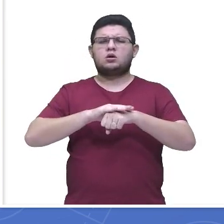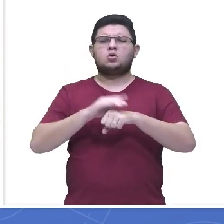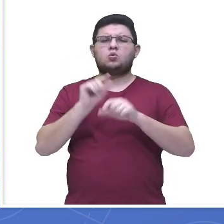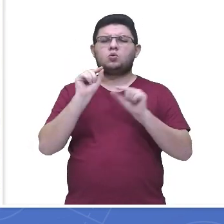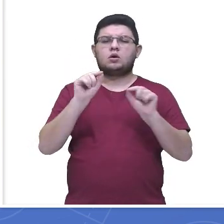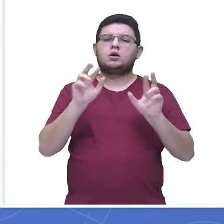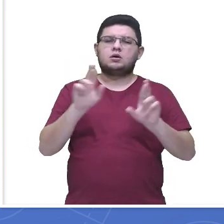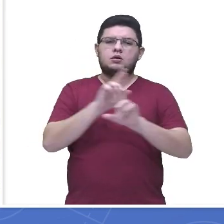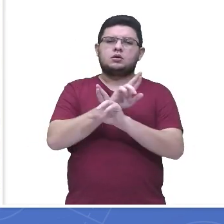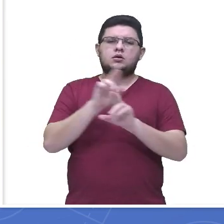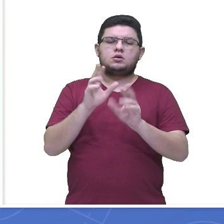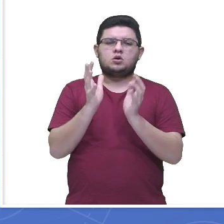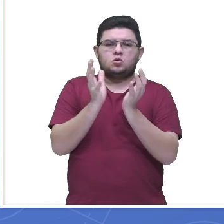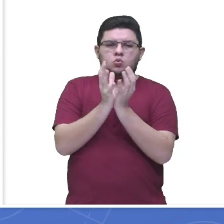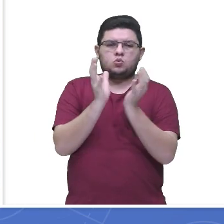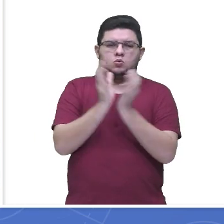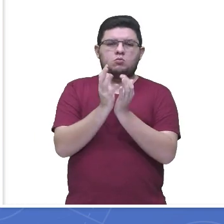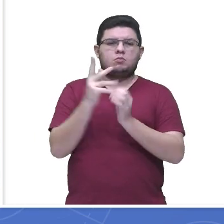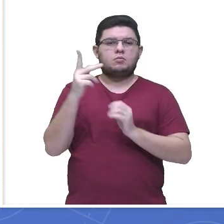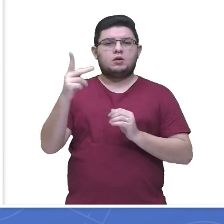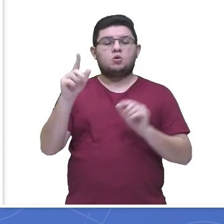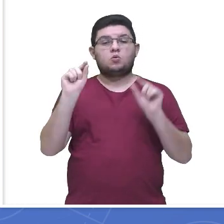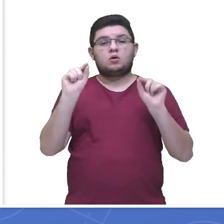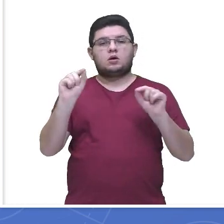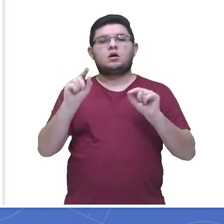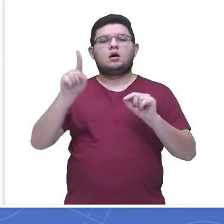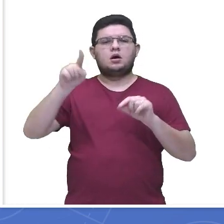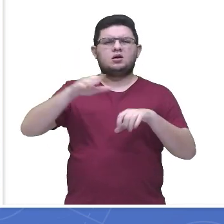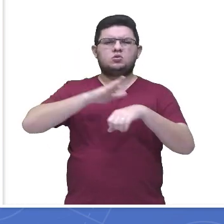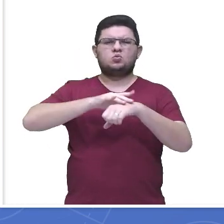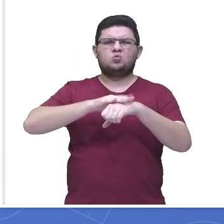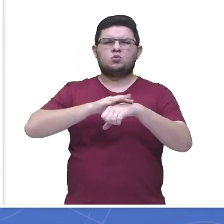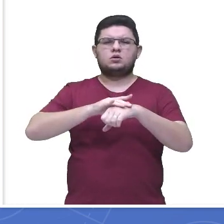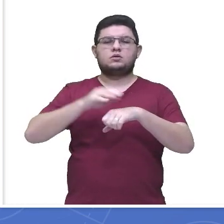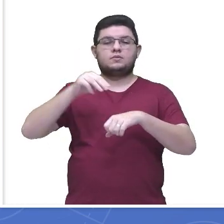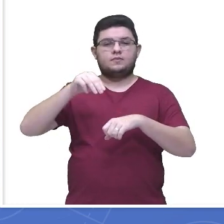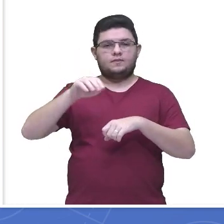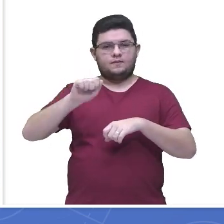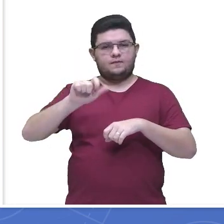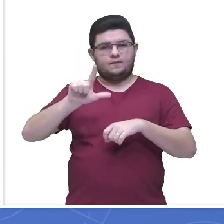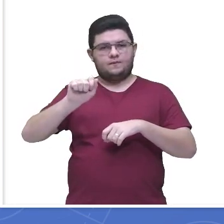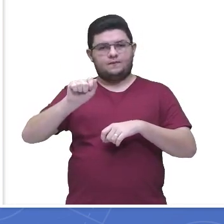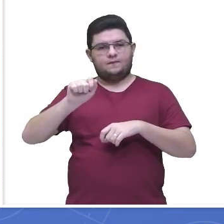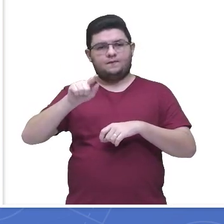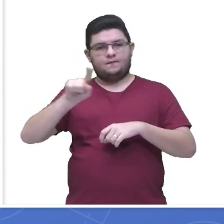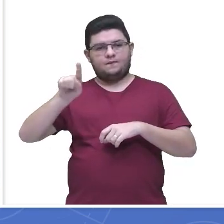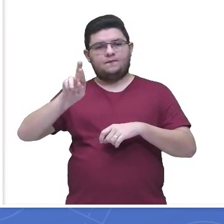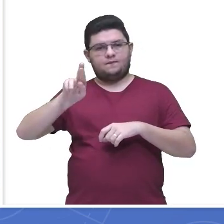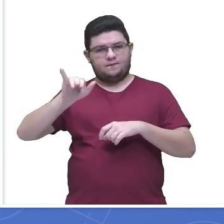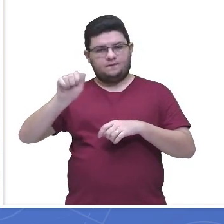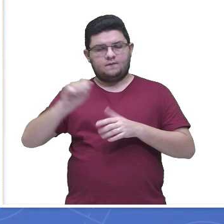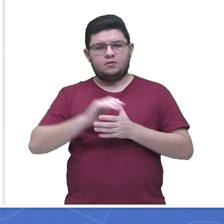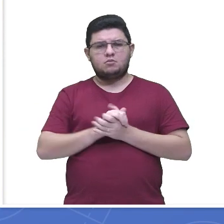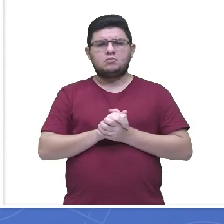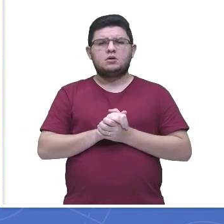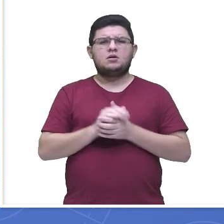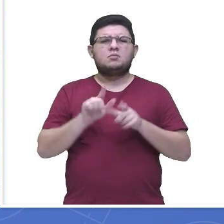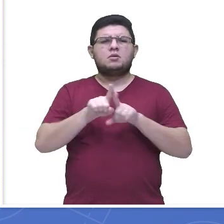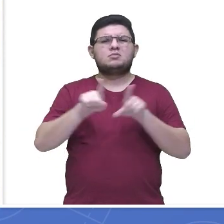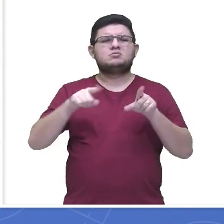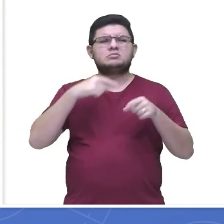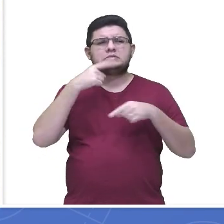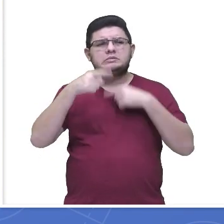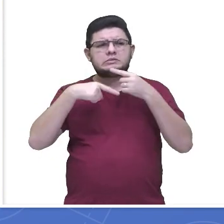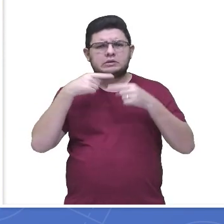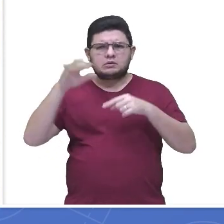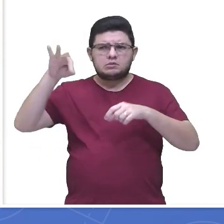aí com os protozoários, é a malária. Mas aí vocês vão falar, mas a malária não é através do mosquito? Então, olha